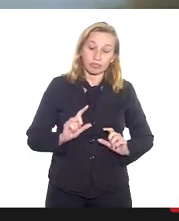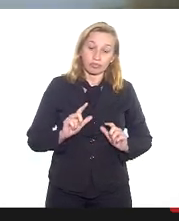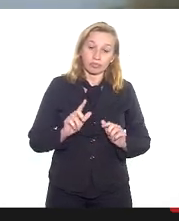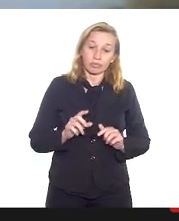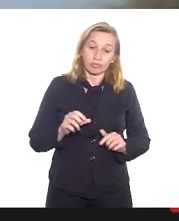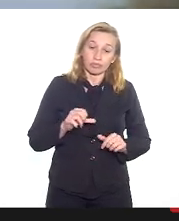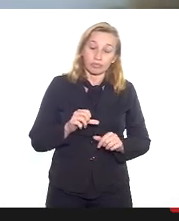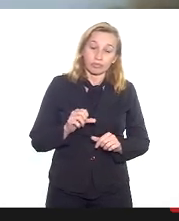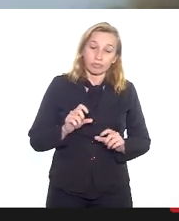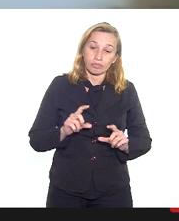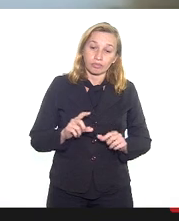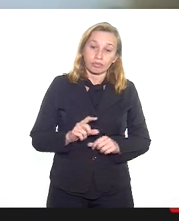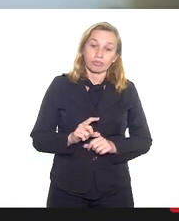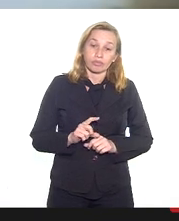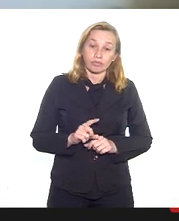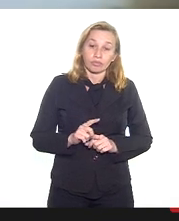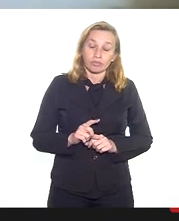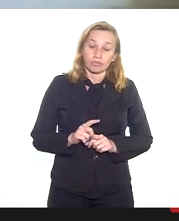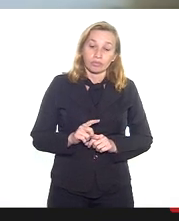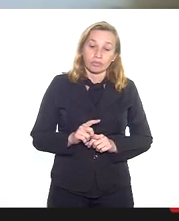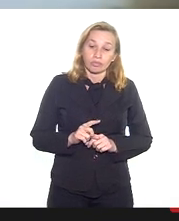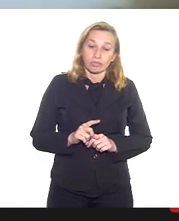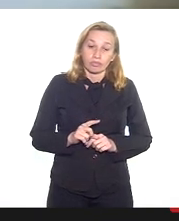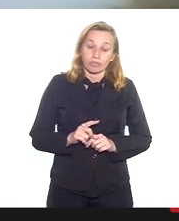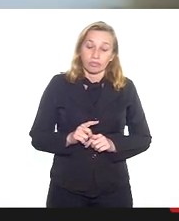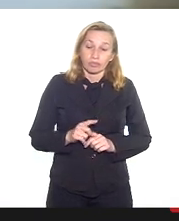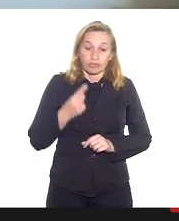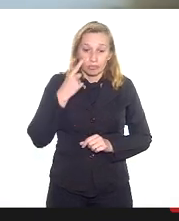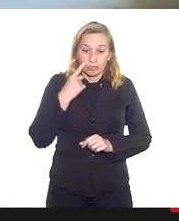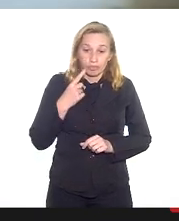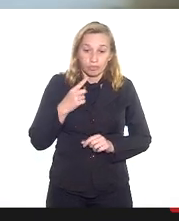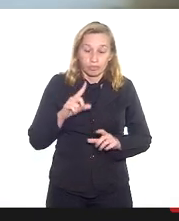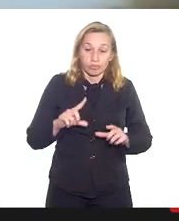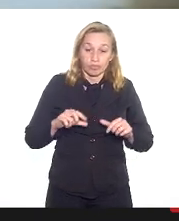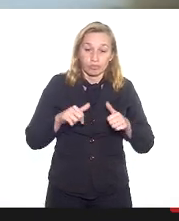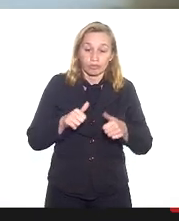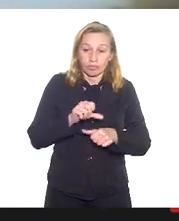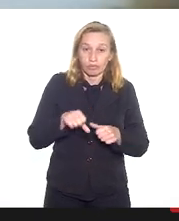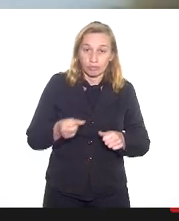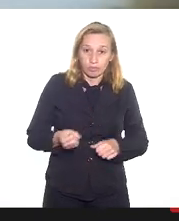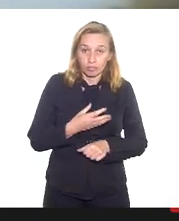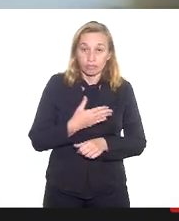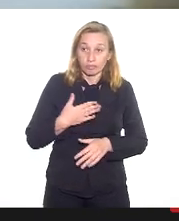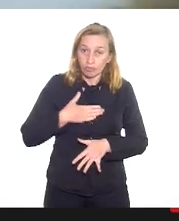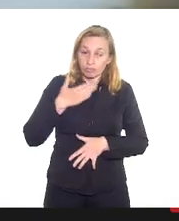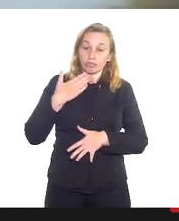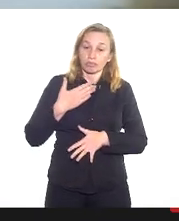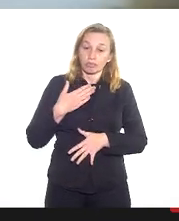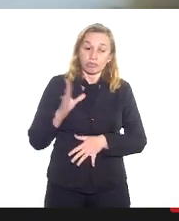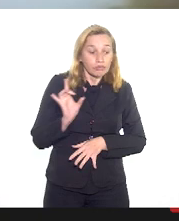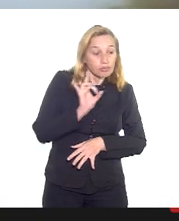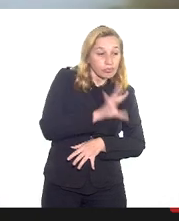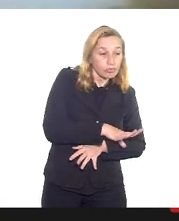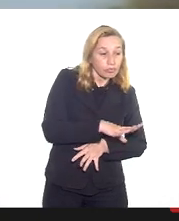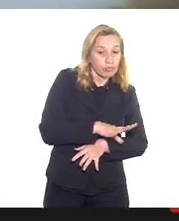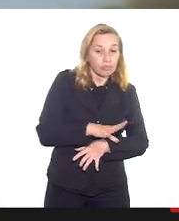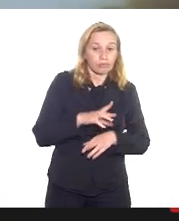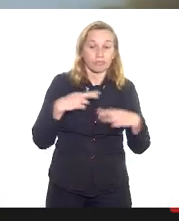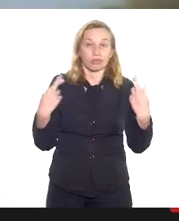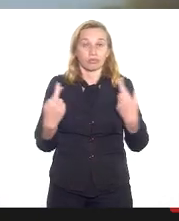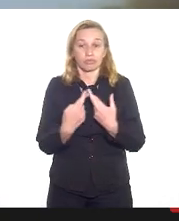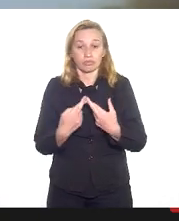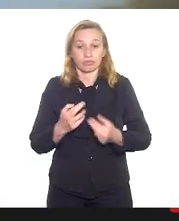atualização. Eu fiquei absolutamente aqui surpreso na penúltima sessão